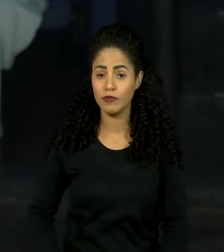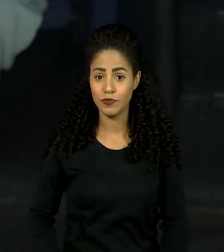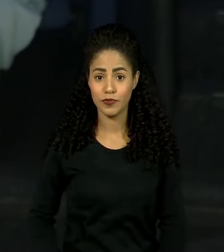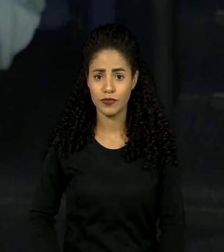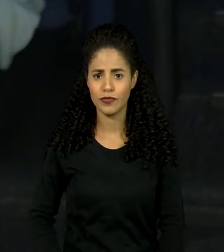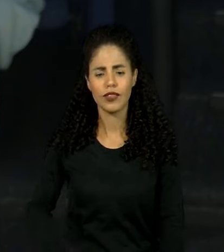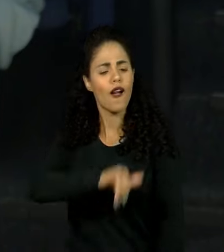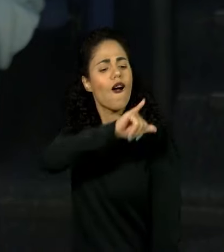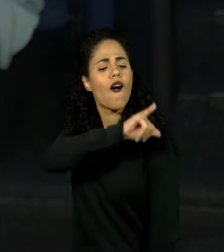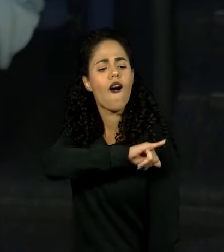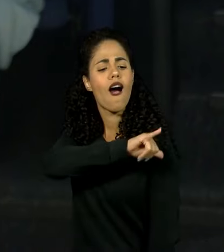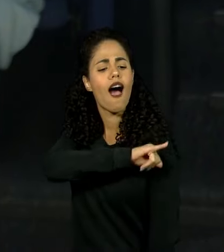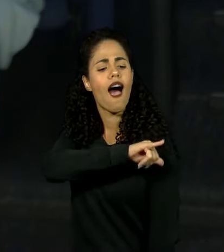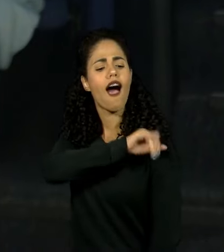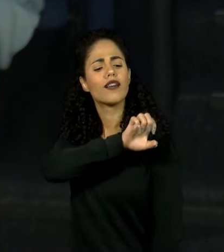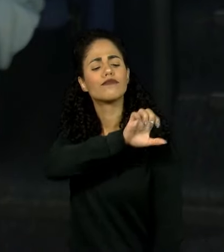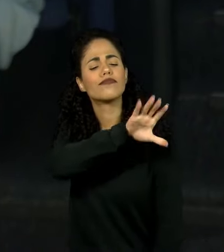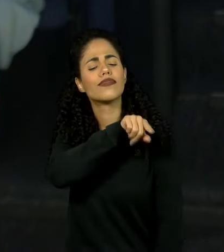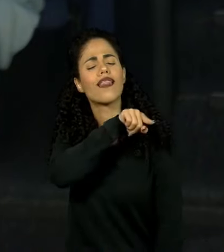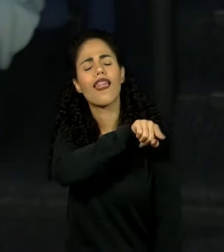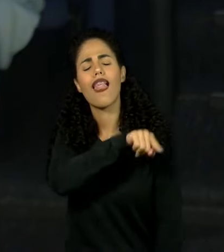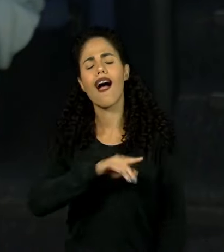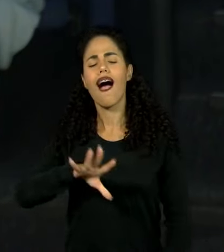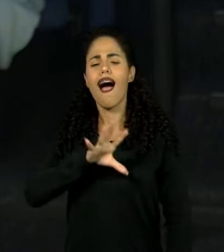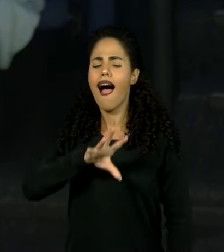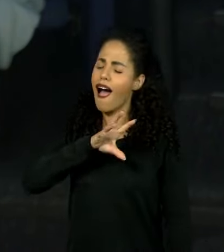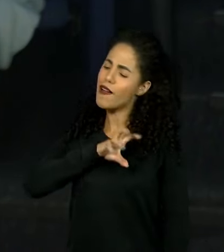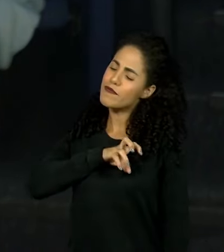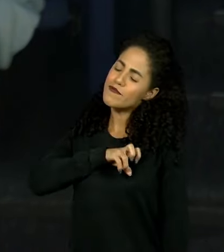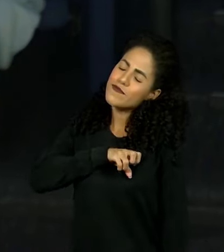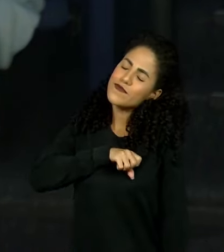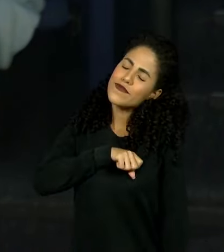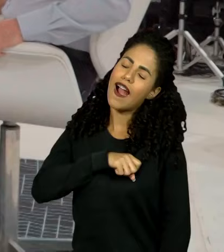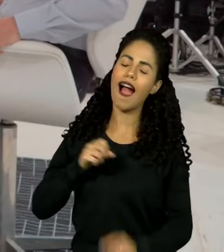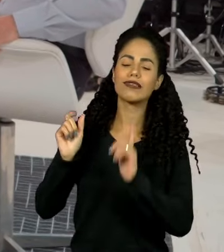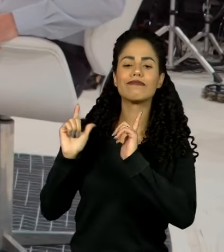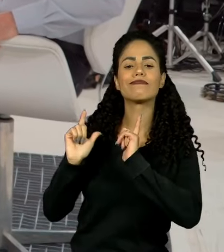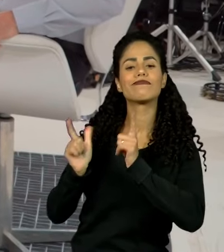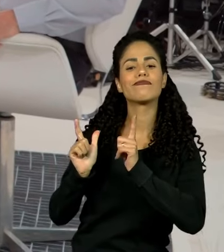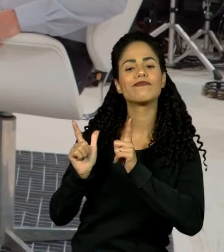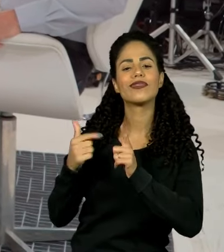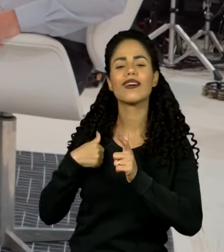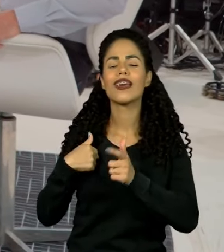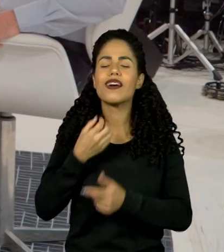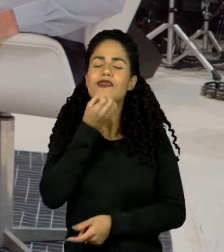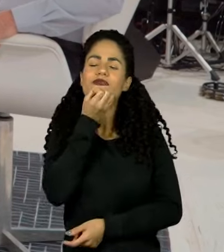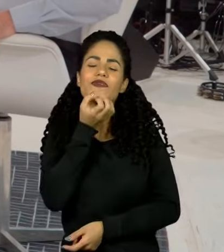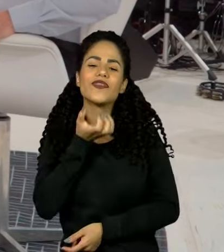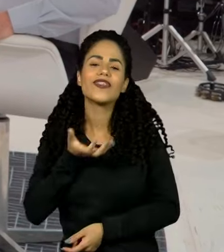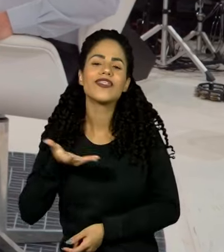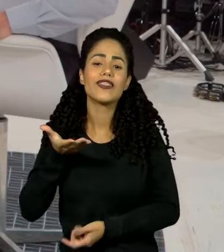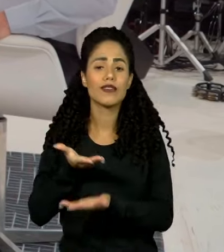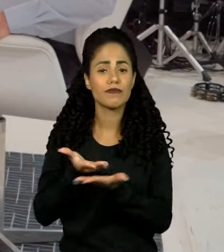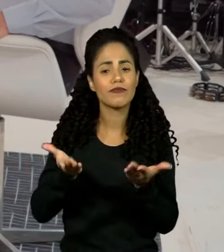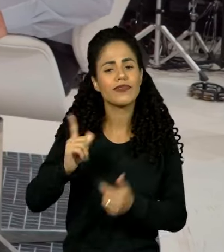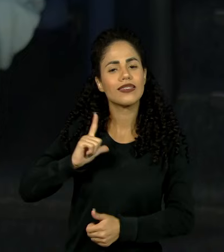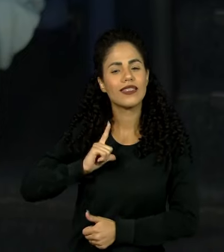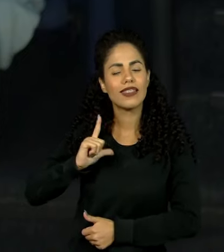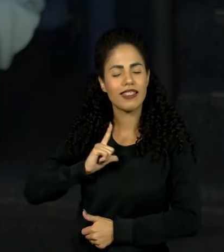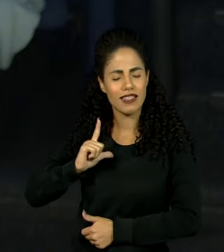de Janeiro cidade de amor e aventura que tem mais doçura que uma